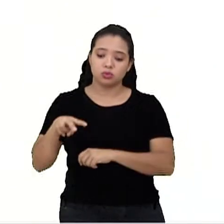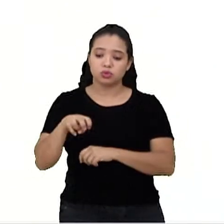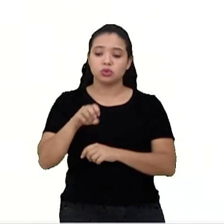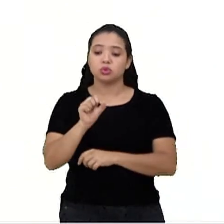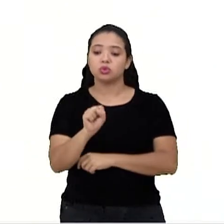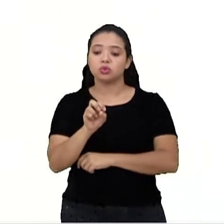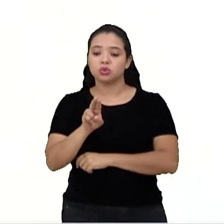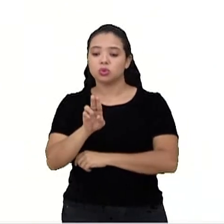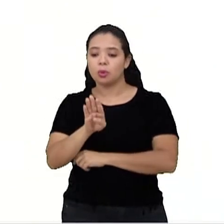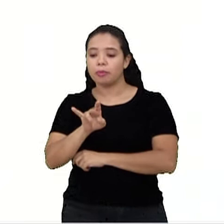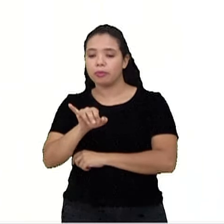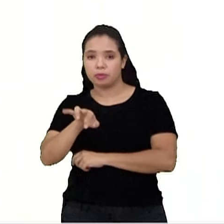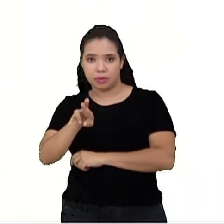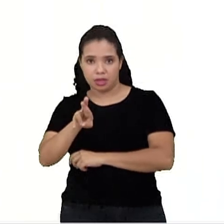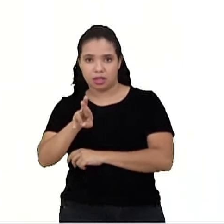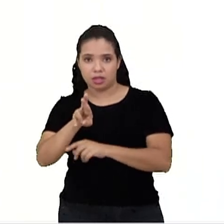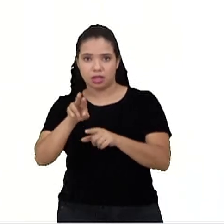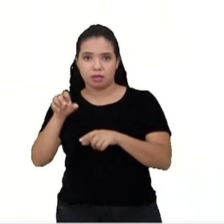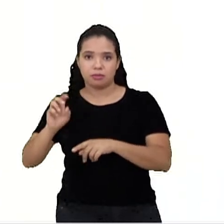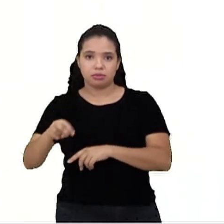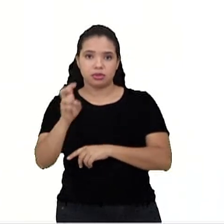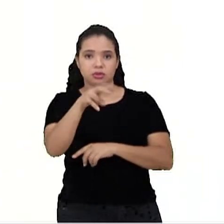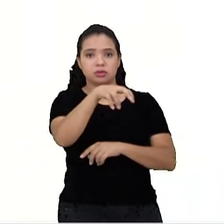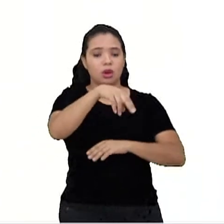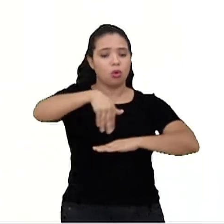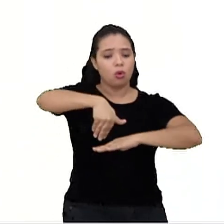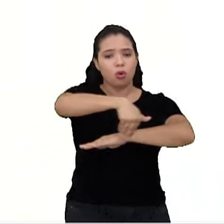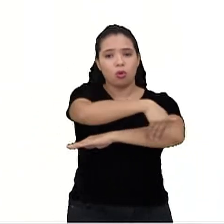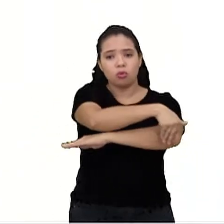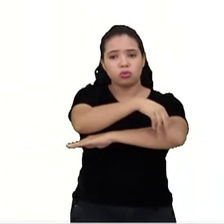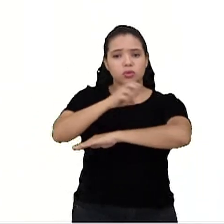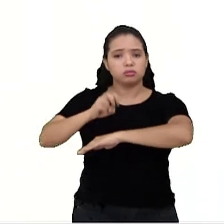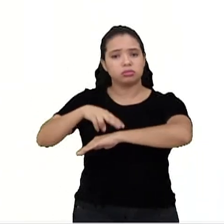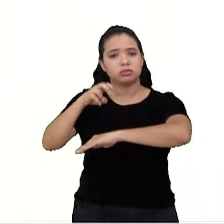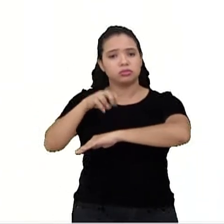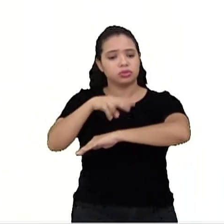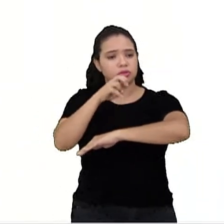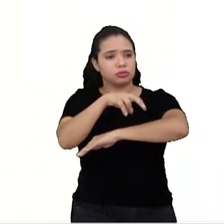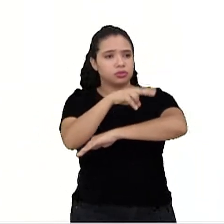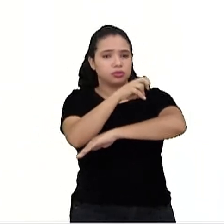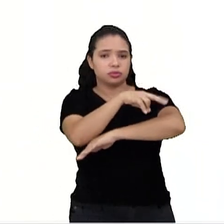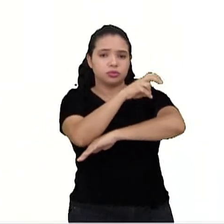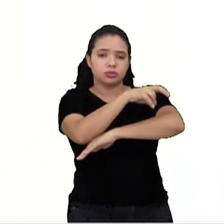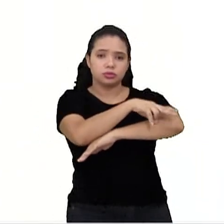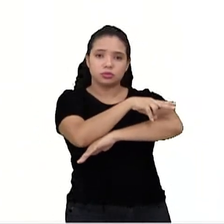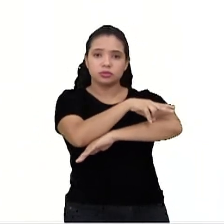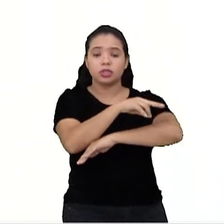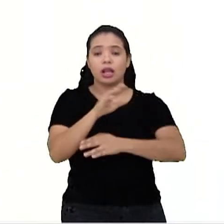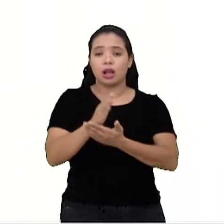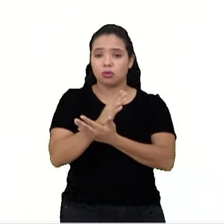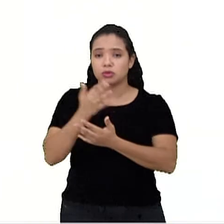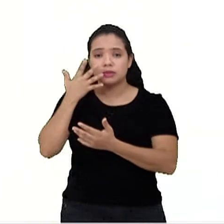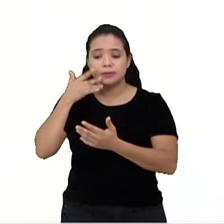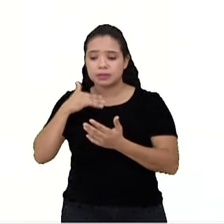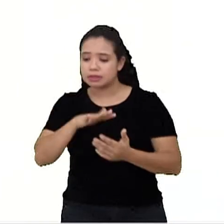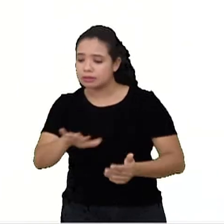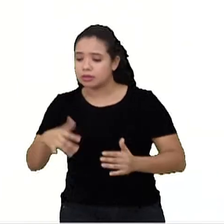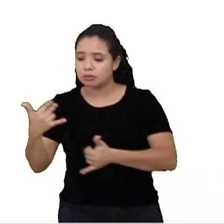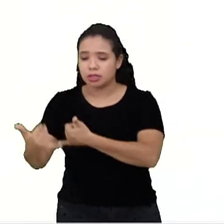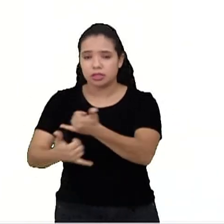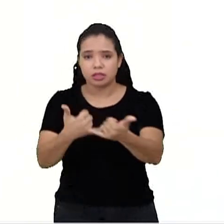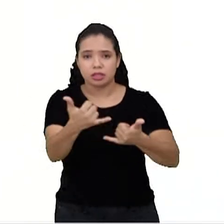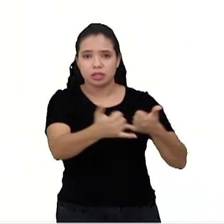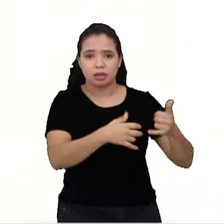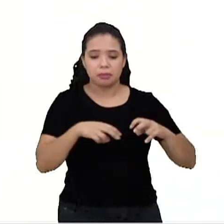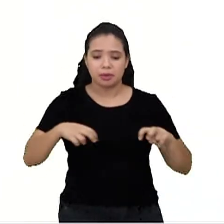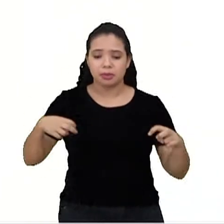simples. No meio da rua, sem calçamento, coberta aqui e ali por um mato rasteiro. Algumas crianças brincavam de